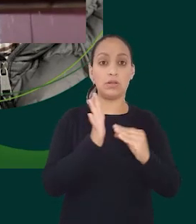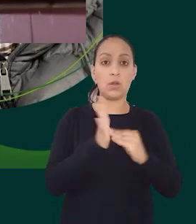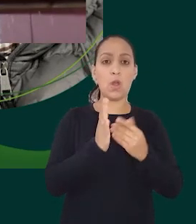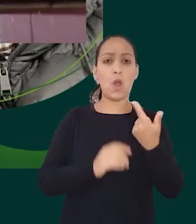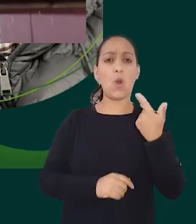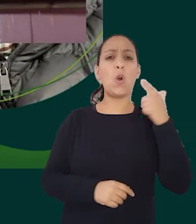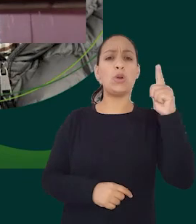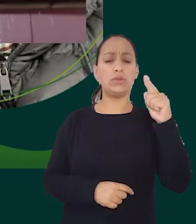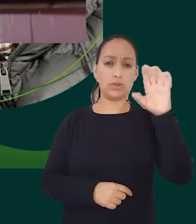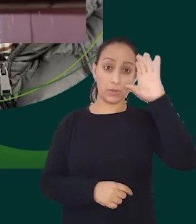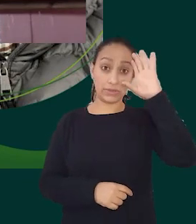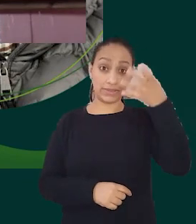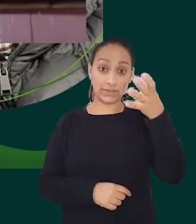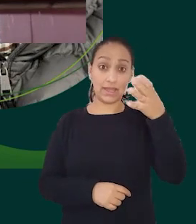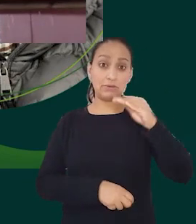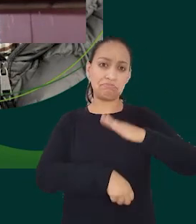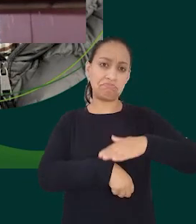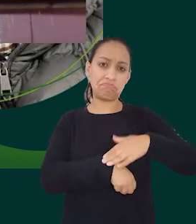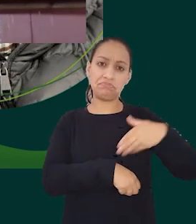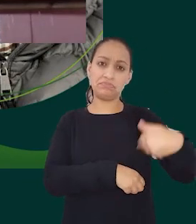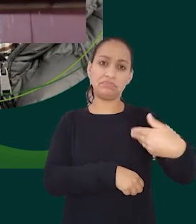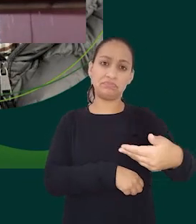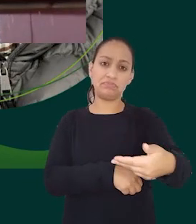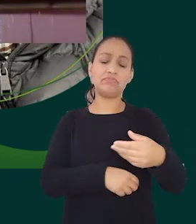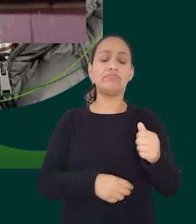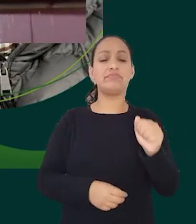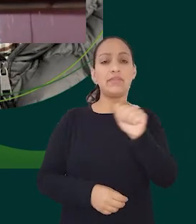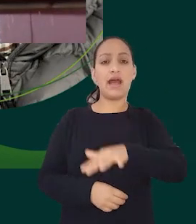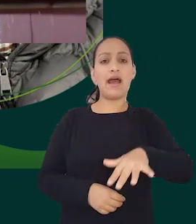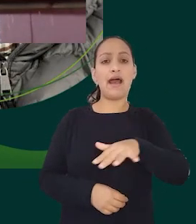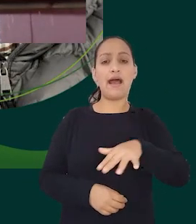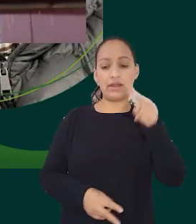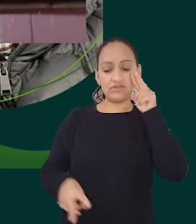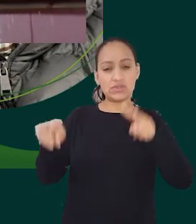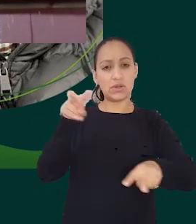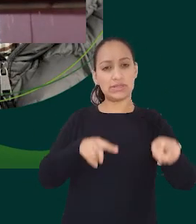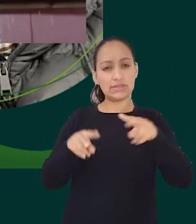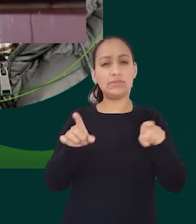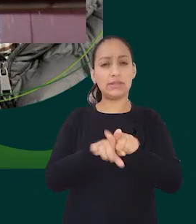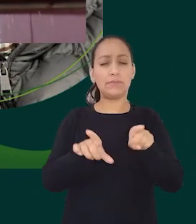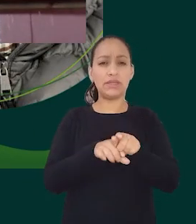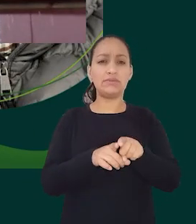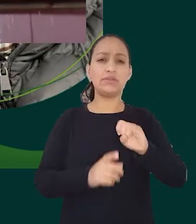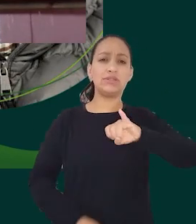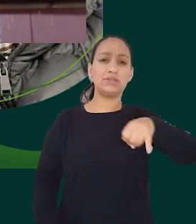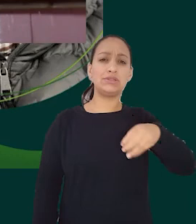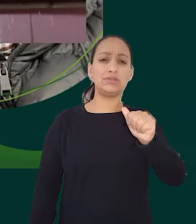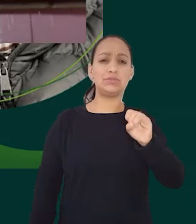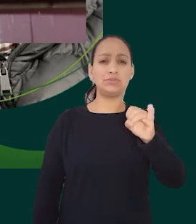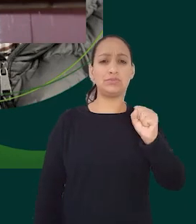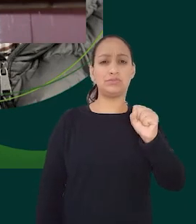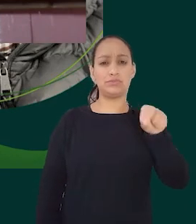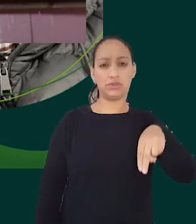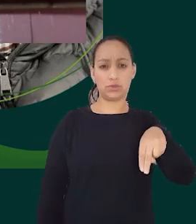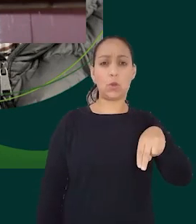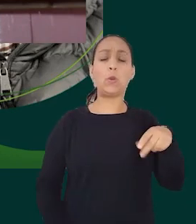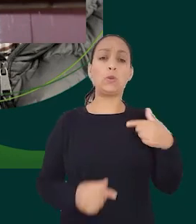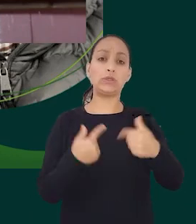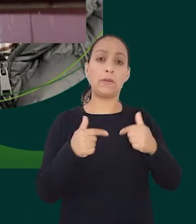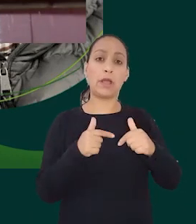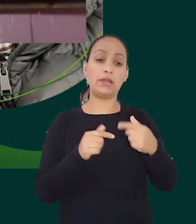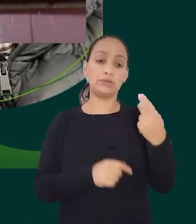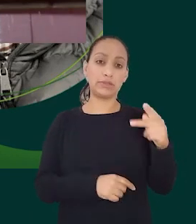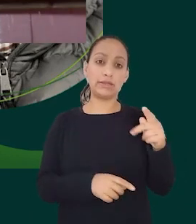aconteceram ao longo do tempo aí, na área de visualização. Também eu lembro do trabalho do Jason, que ficou um trabalho bem bacana. A gente